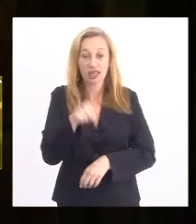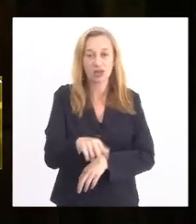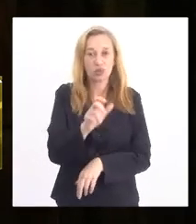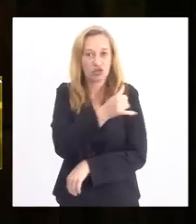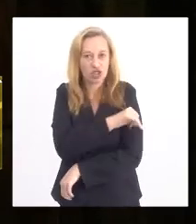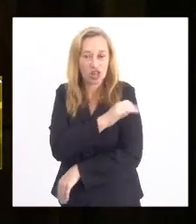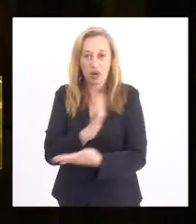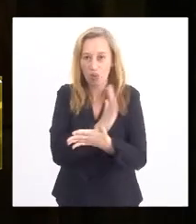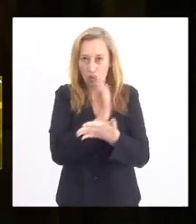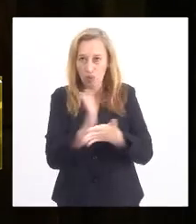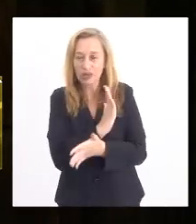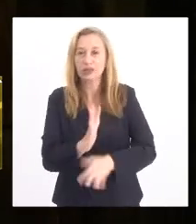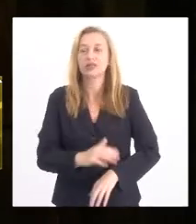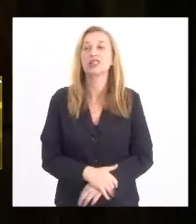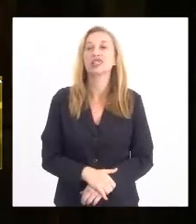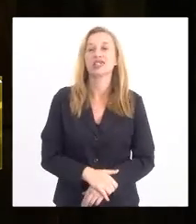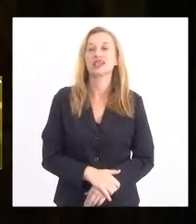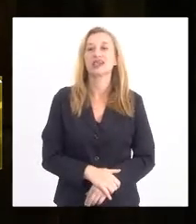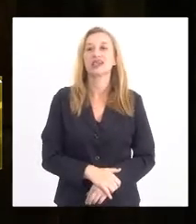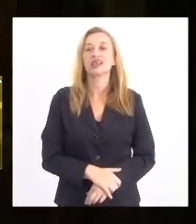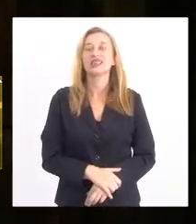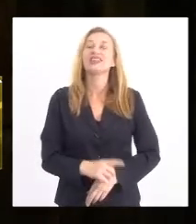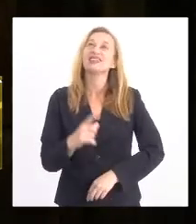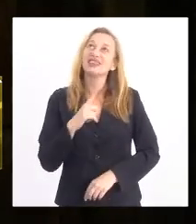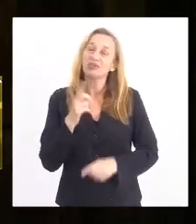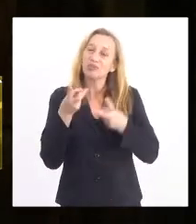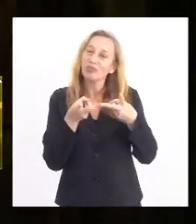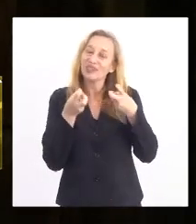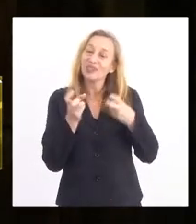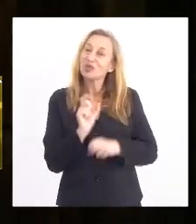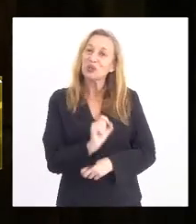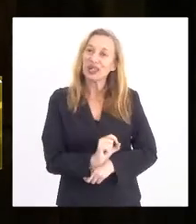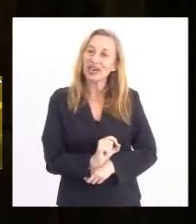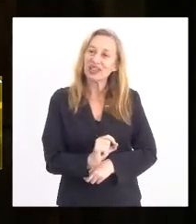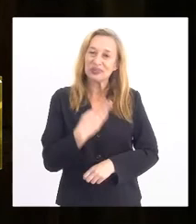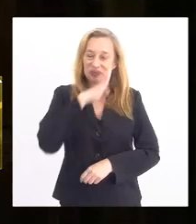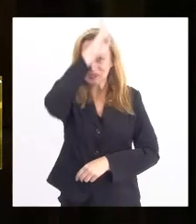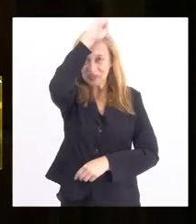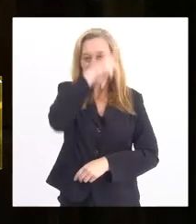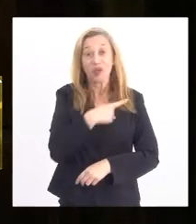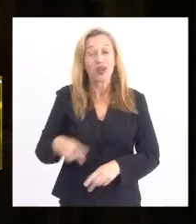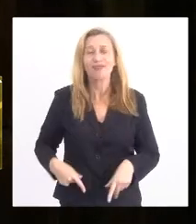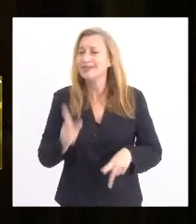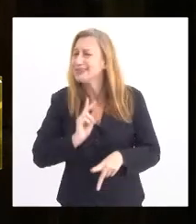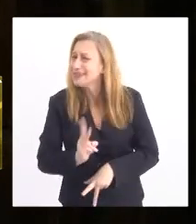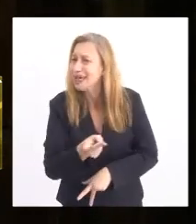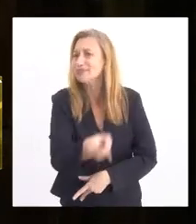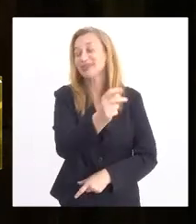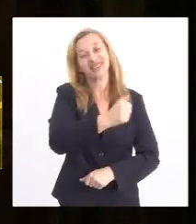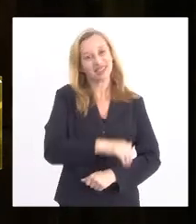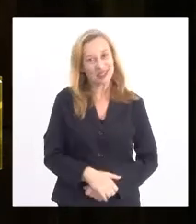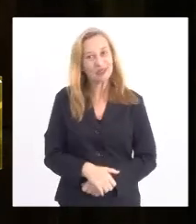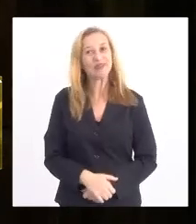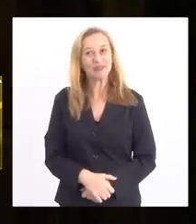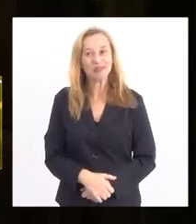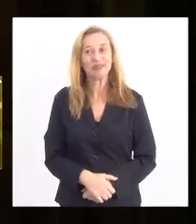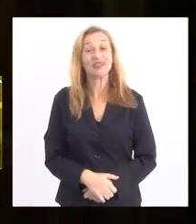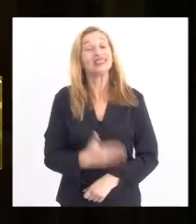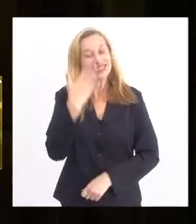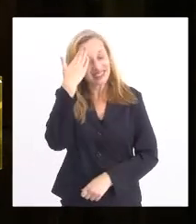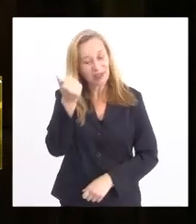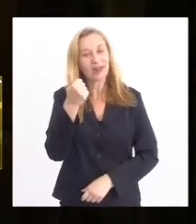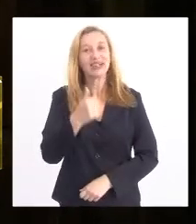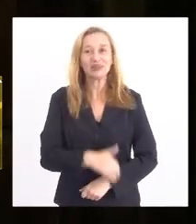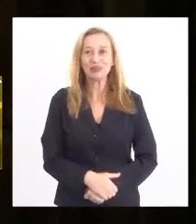Janeiro o e temos observado o presidente bolsonaro sempre tem lente